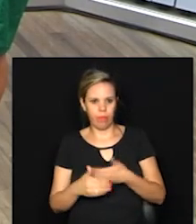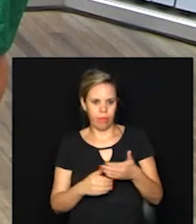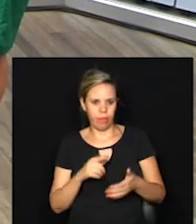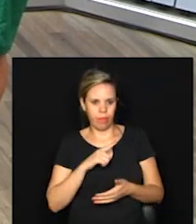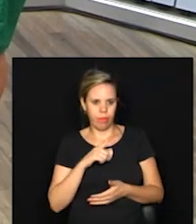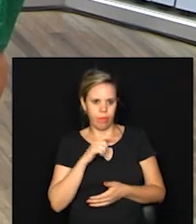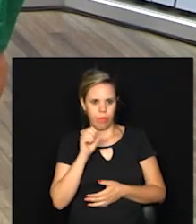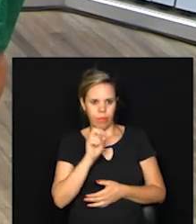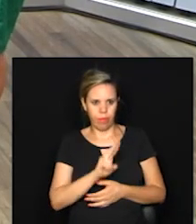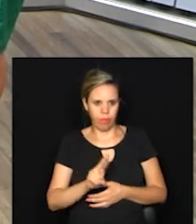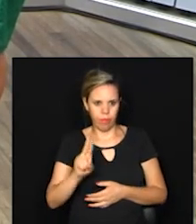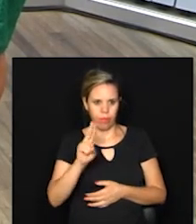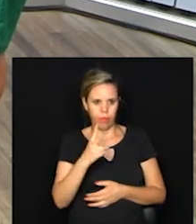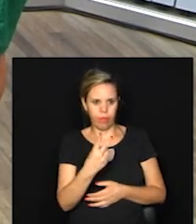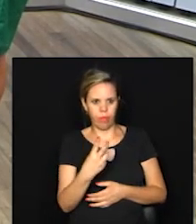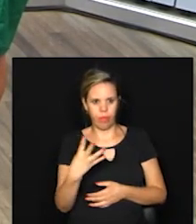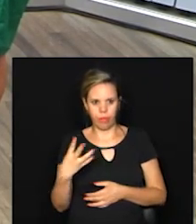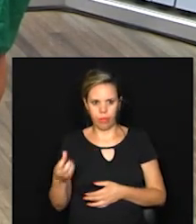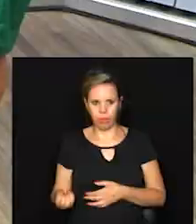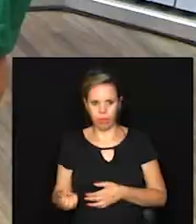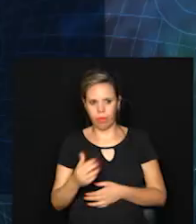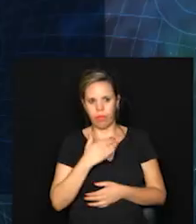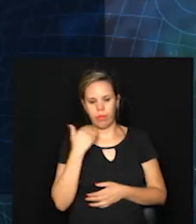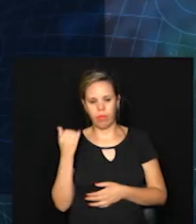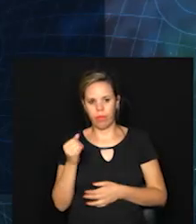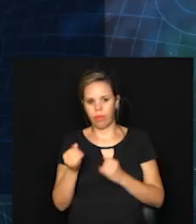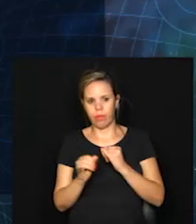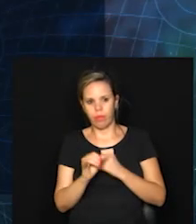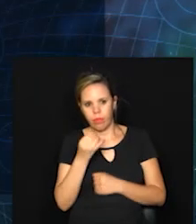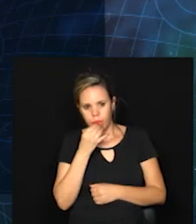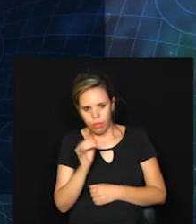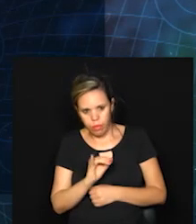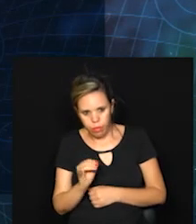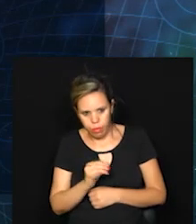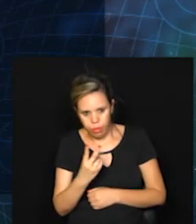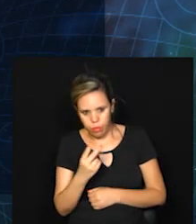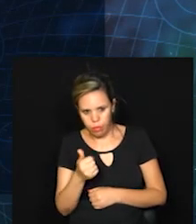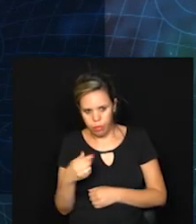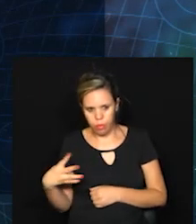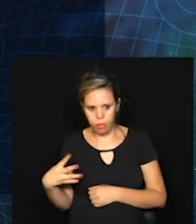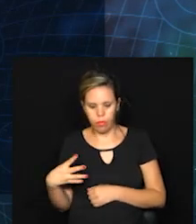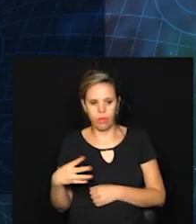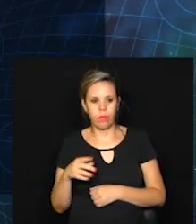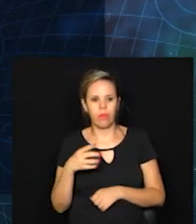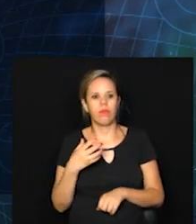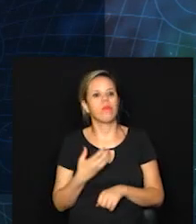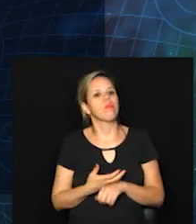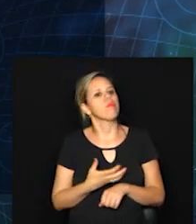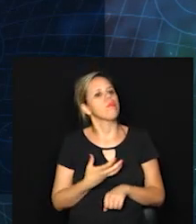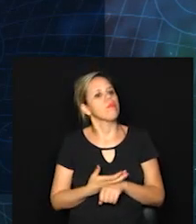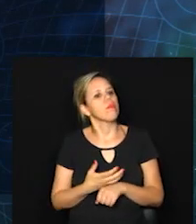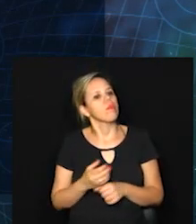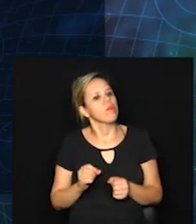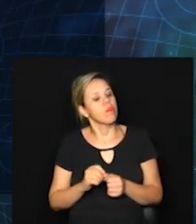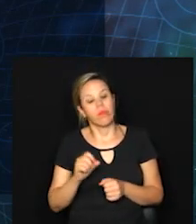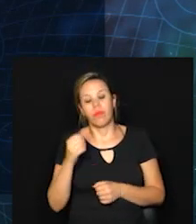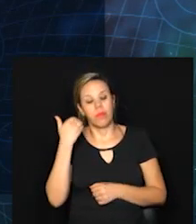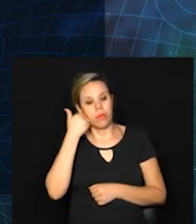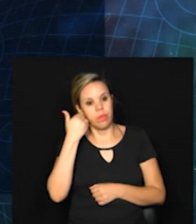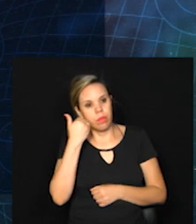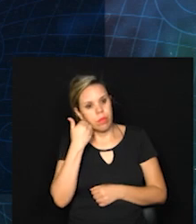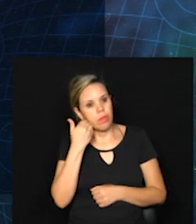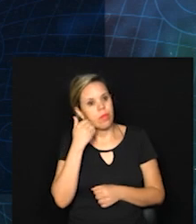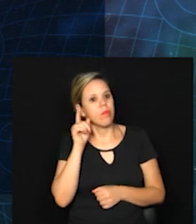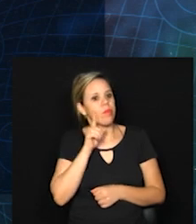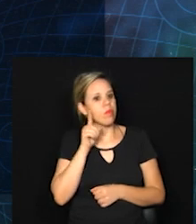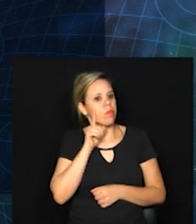temos Sumaré, com 246 óbitos, Indaiatuba, 214, Santa Bárbara do Oeste, 184,